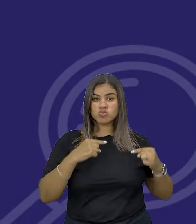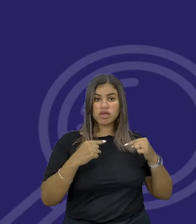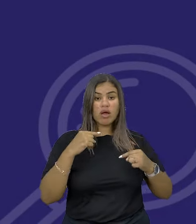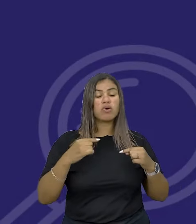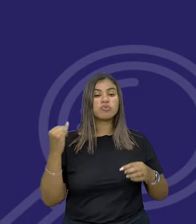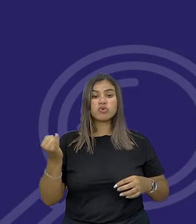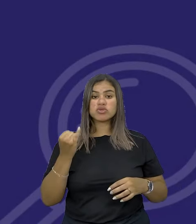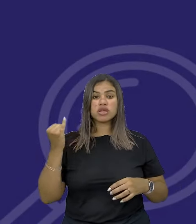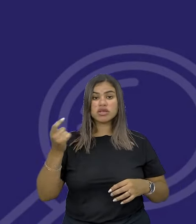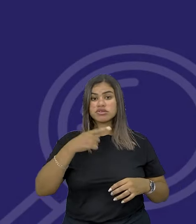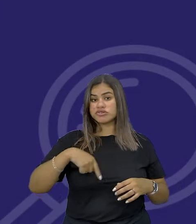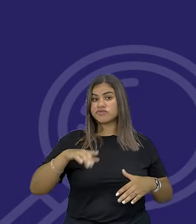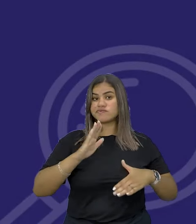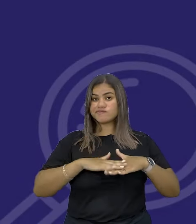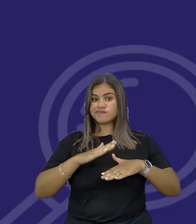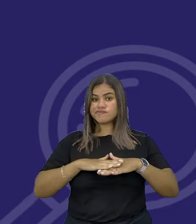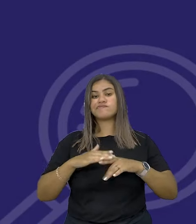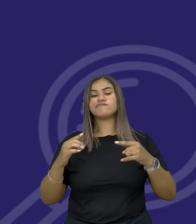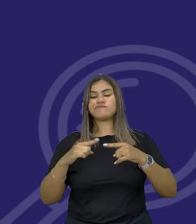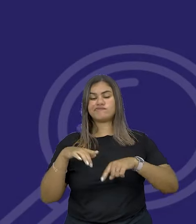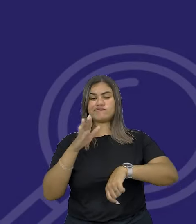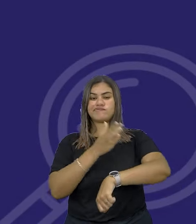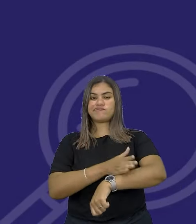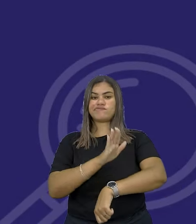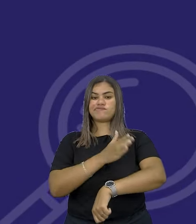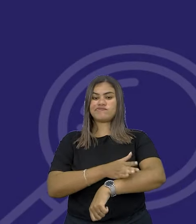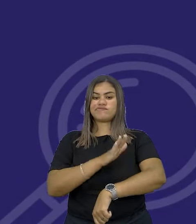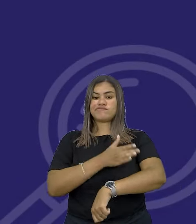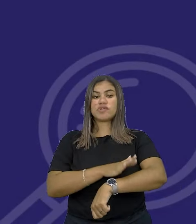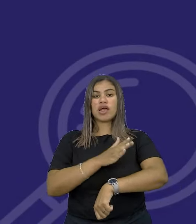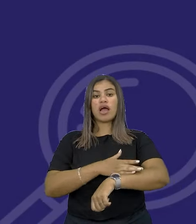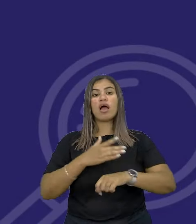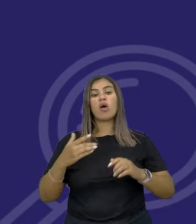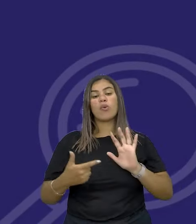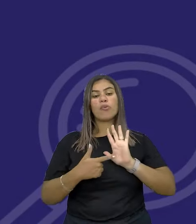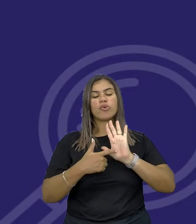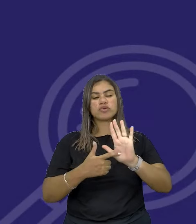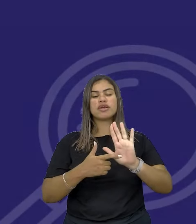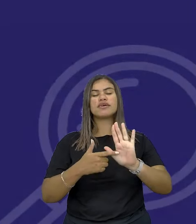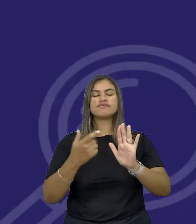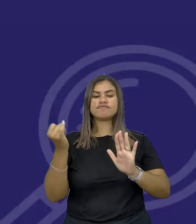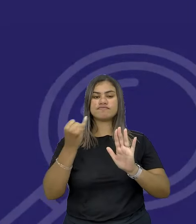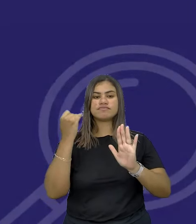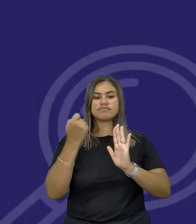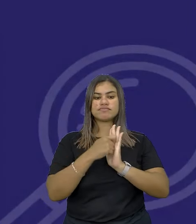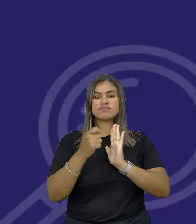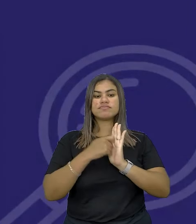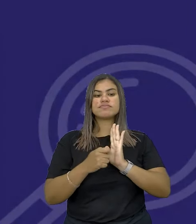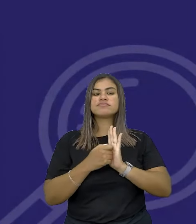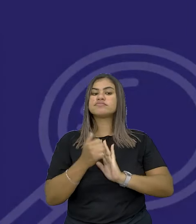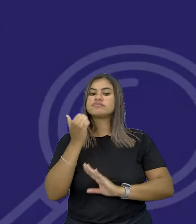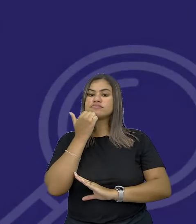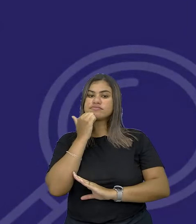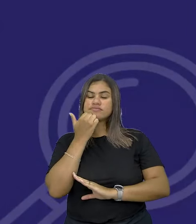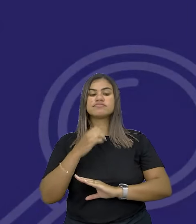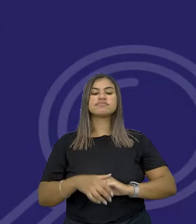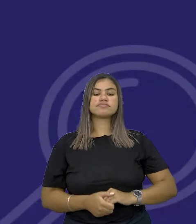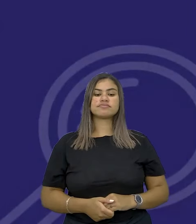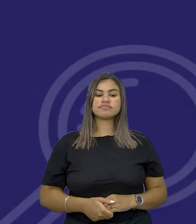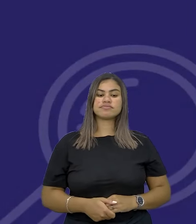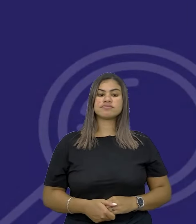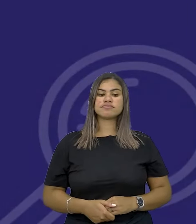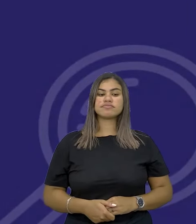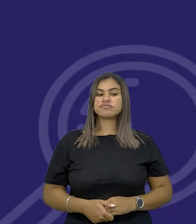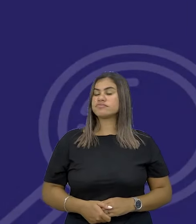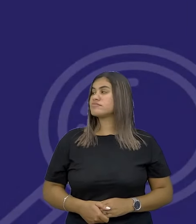gente faça nesse tipo de exercício para mostrar para ele a importância da notação científica. Bom, nós vamos estar trabalhando aqui com o